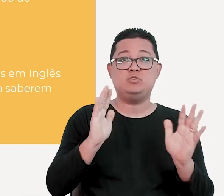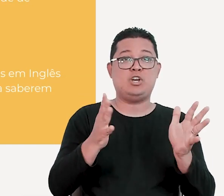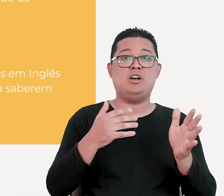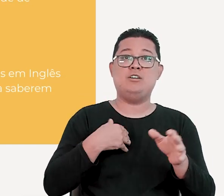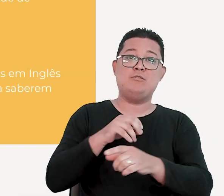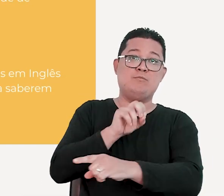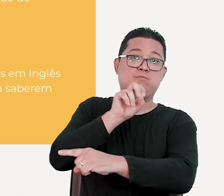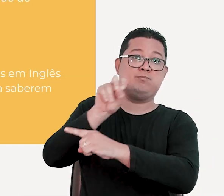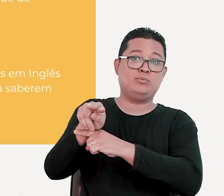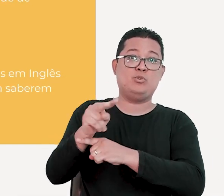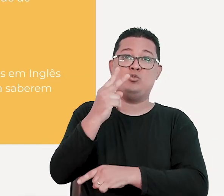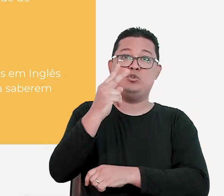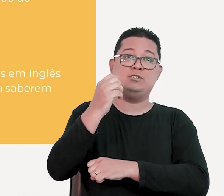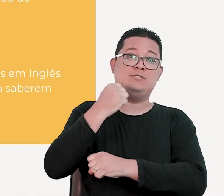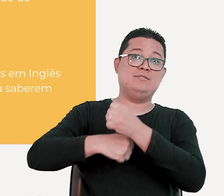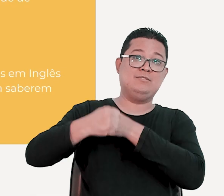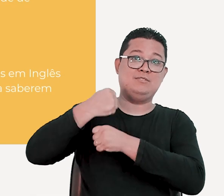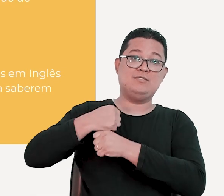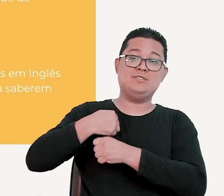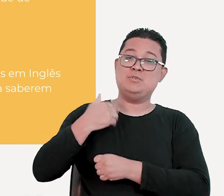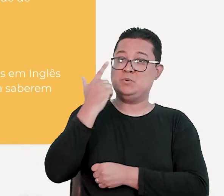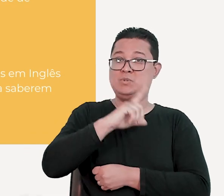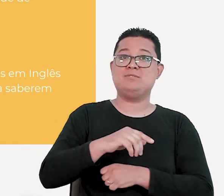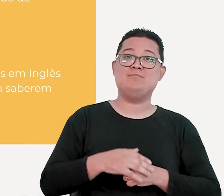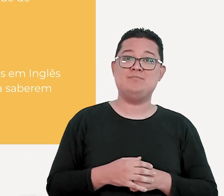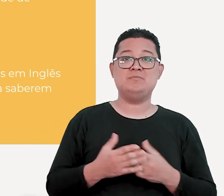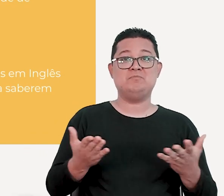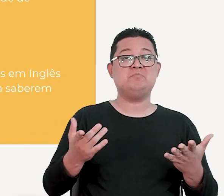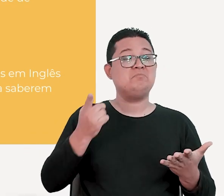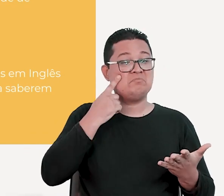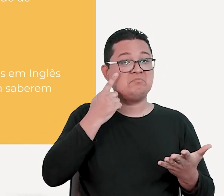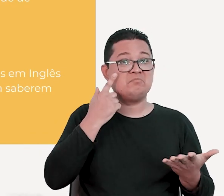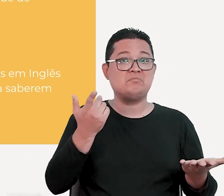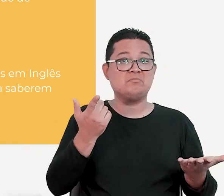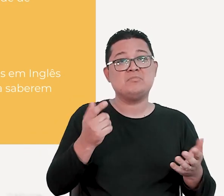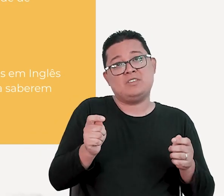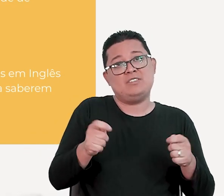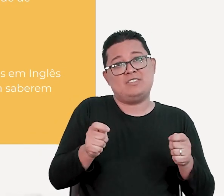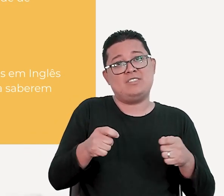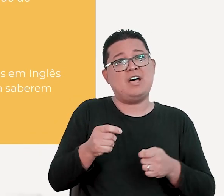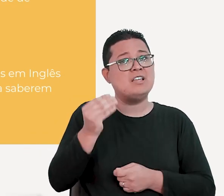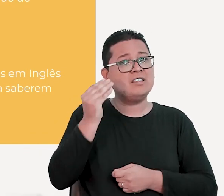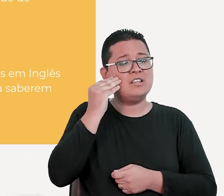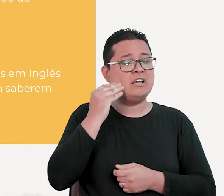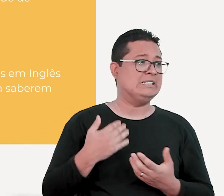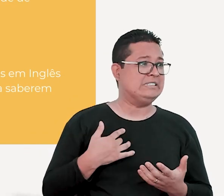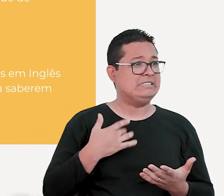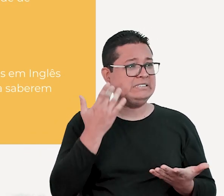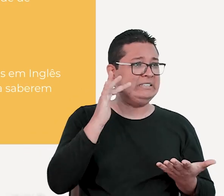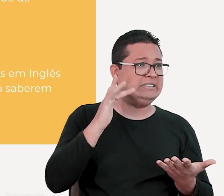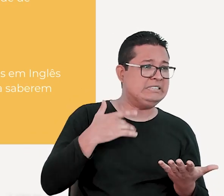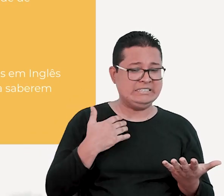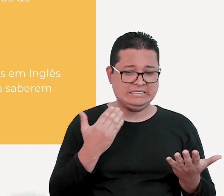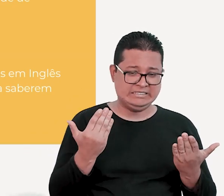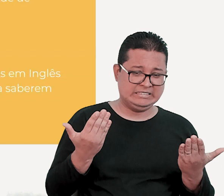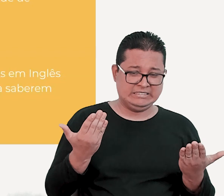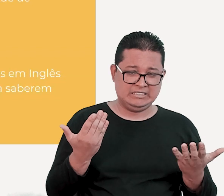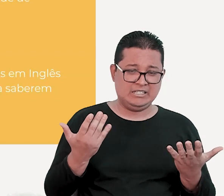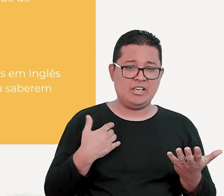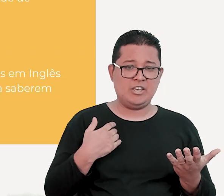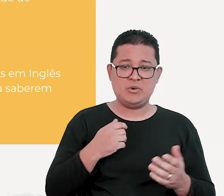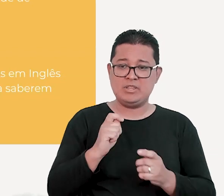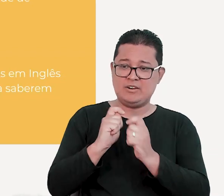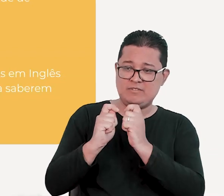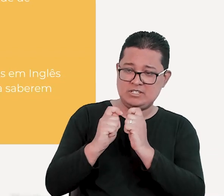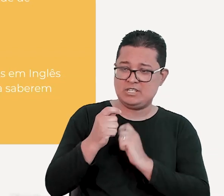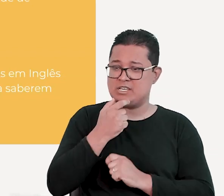fazer esses contatos, aplicar para a vaga. Mas, Laura, mas eu não sei se eu vou passar para entrevista em inglês. Não tem problema, treina. Tudo é